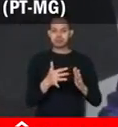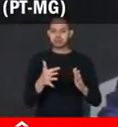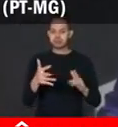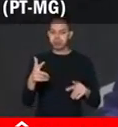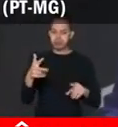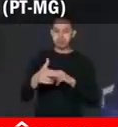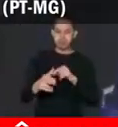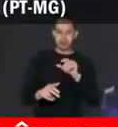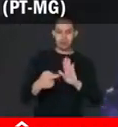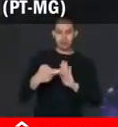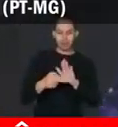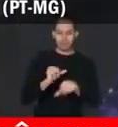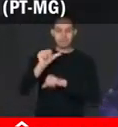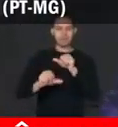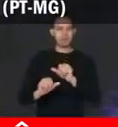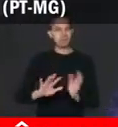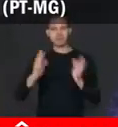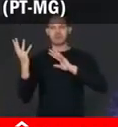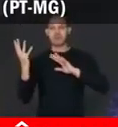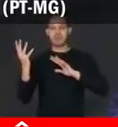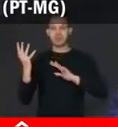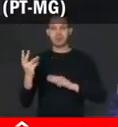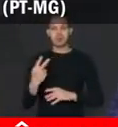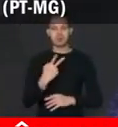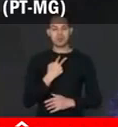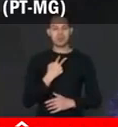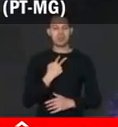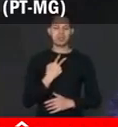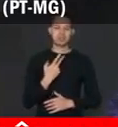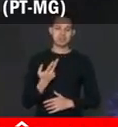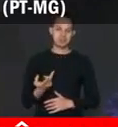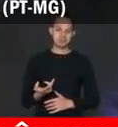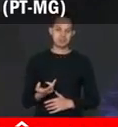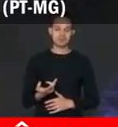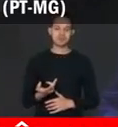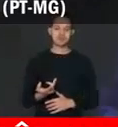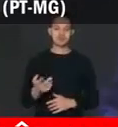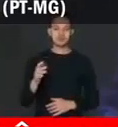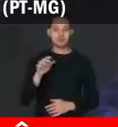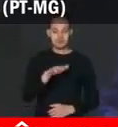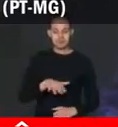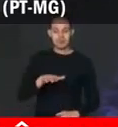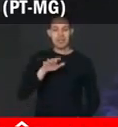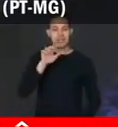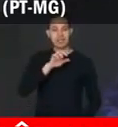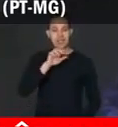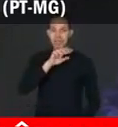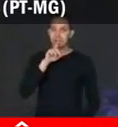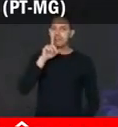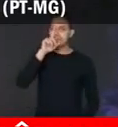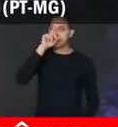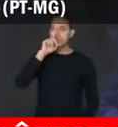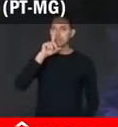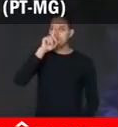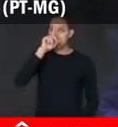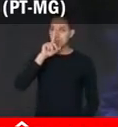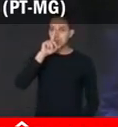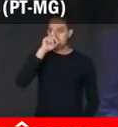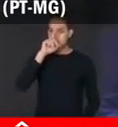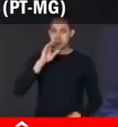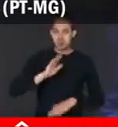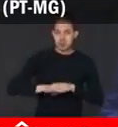está acontecendo aqui. Então há uma maioria para fazer estado de emergência, que é no mínimo perigoso, nas mãos de um